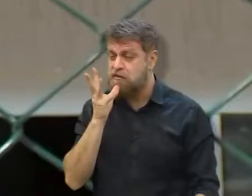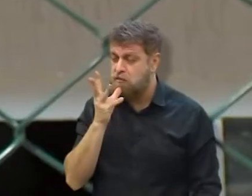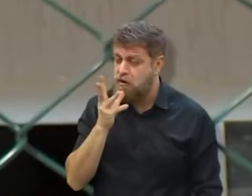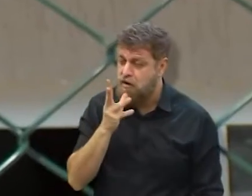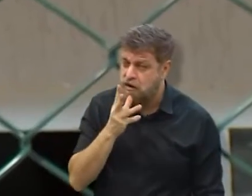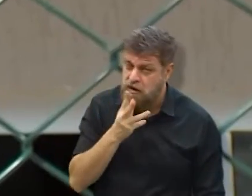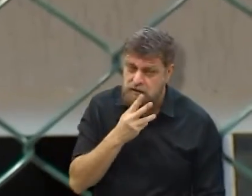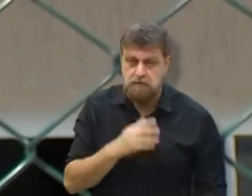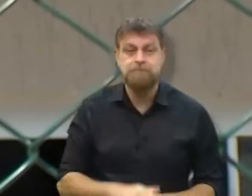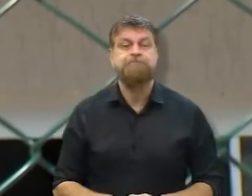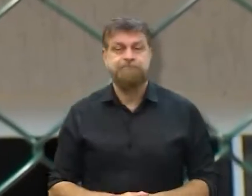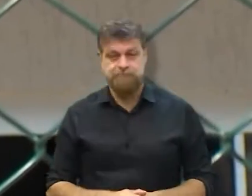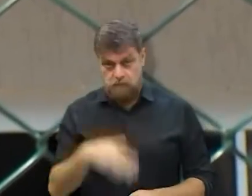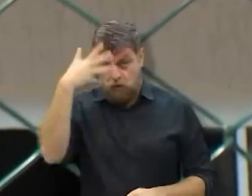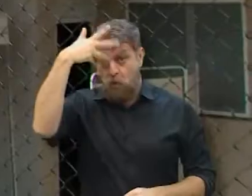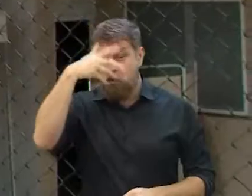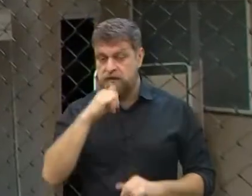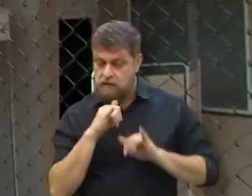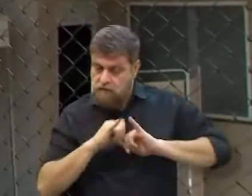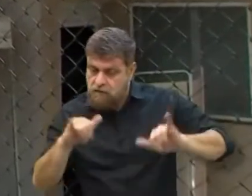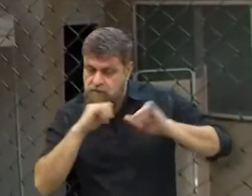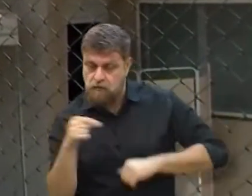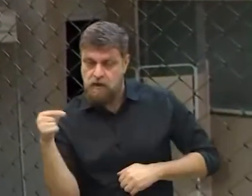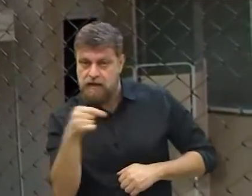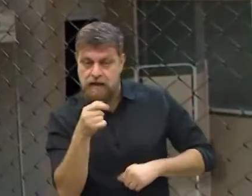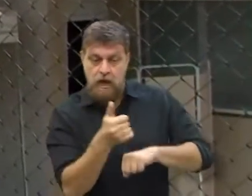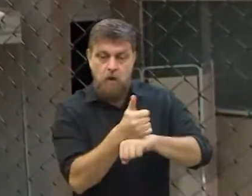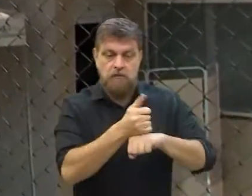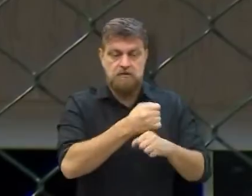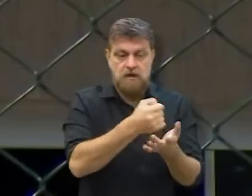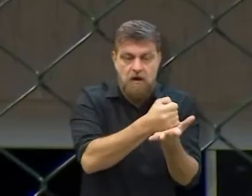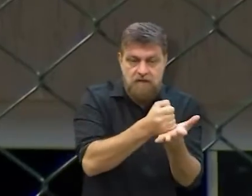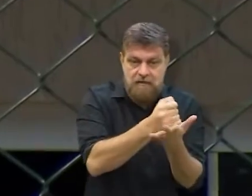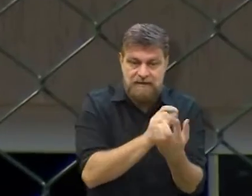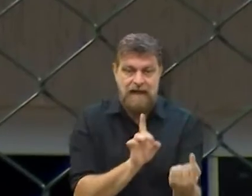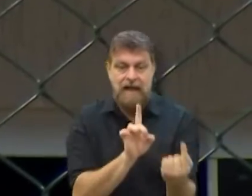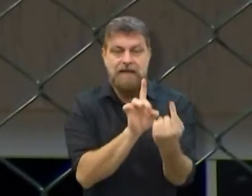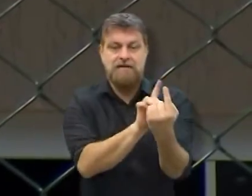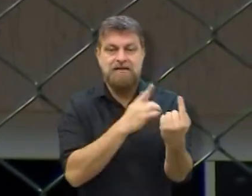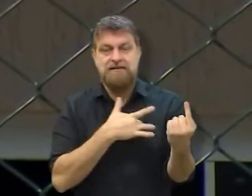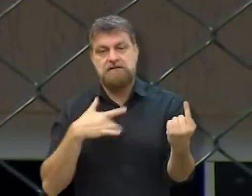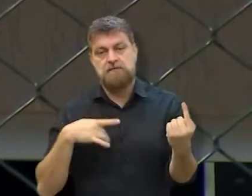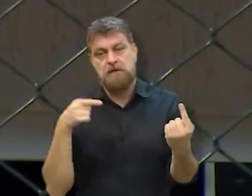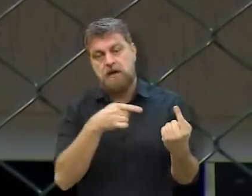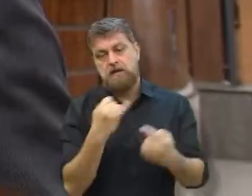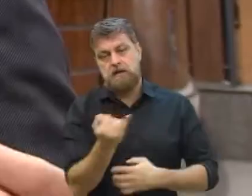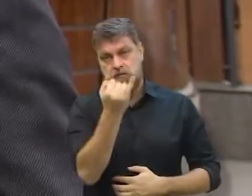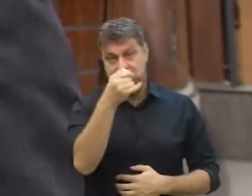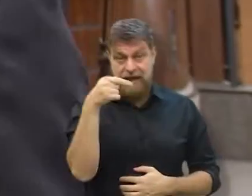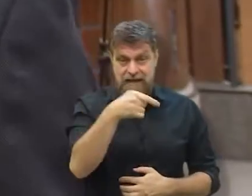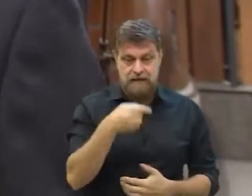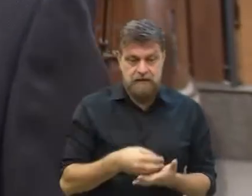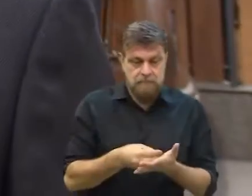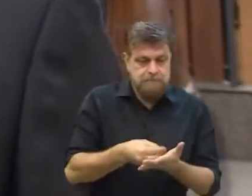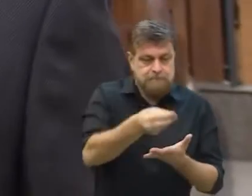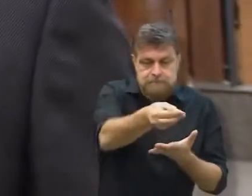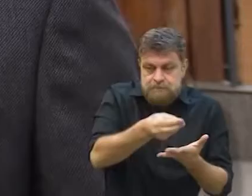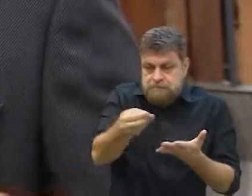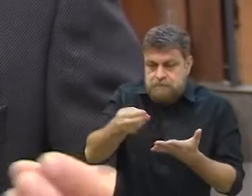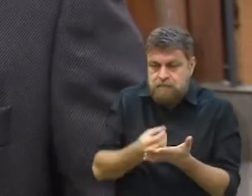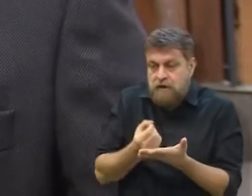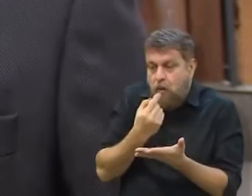maior. O parlamentar destaca a importância do farmacêutico no atendimento de saúde. Aquele que faz a dispensação do